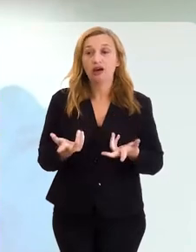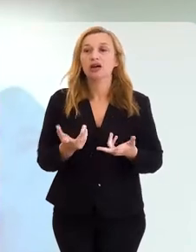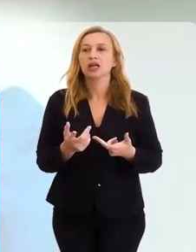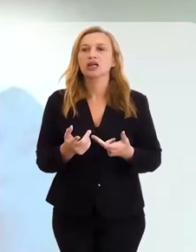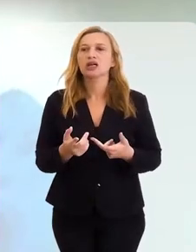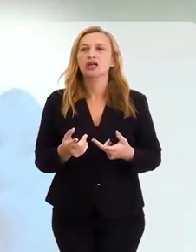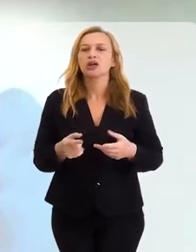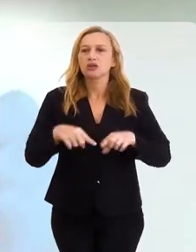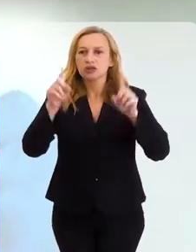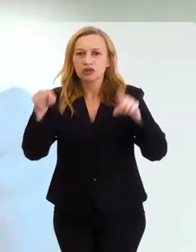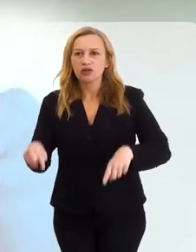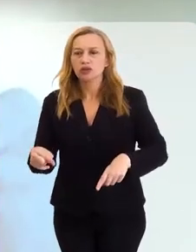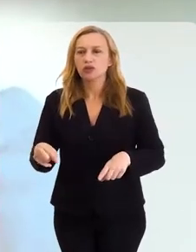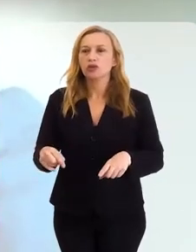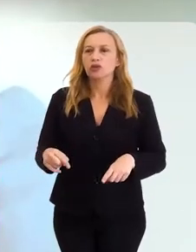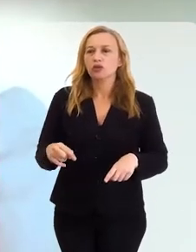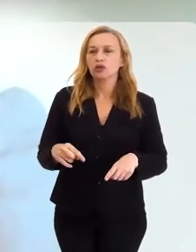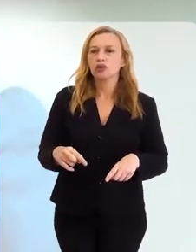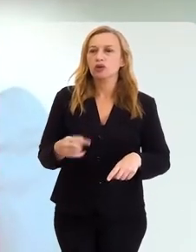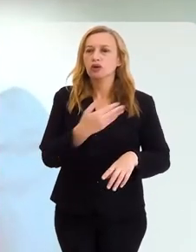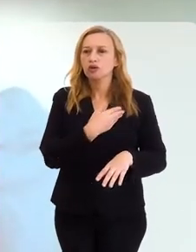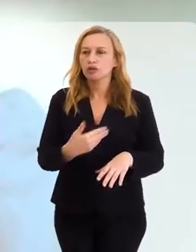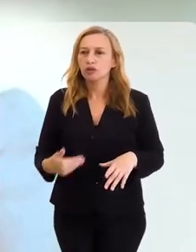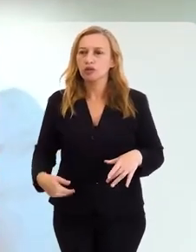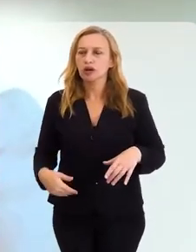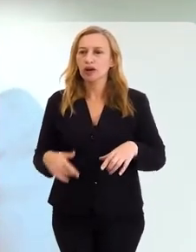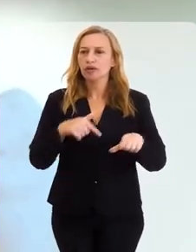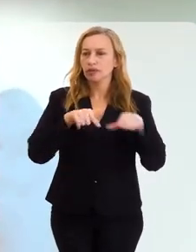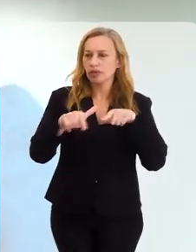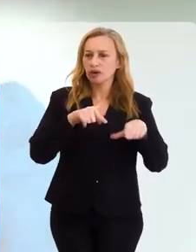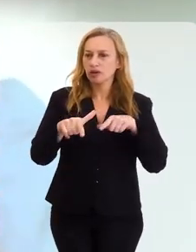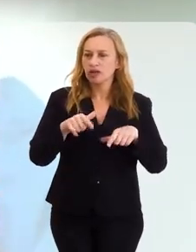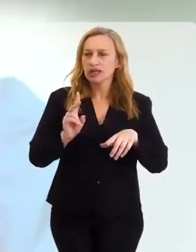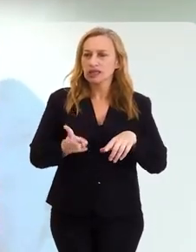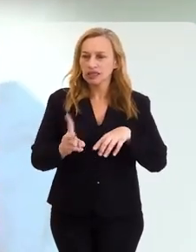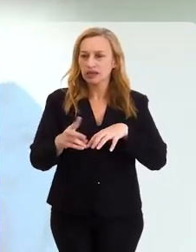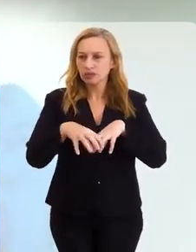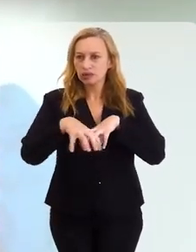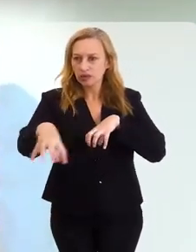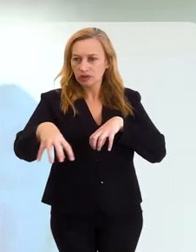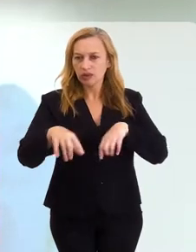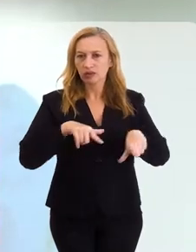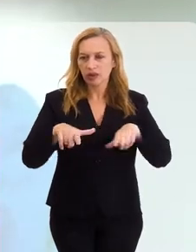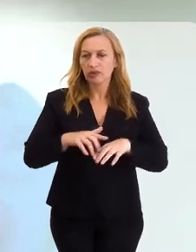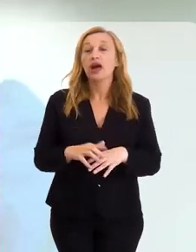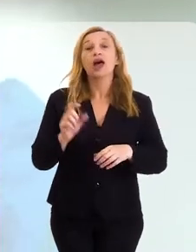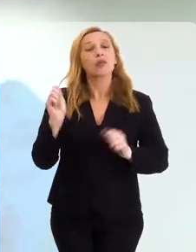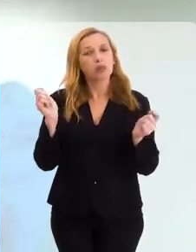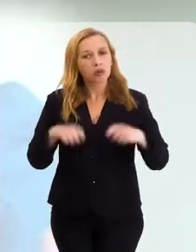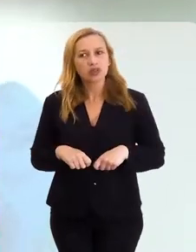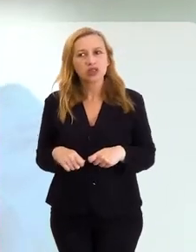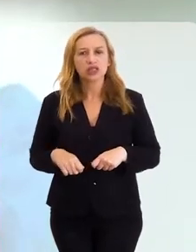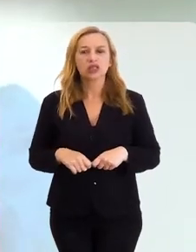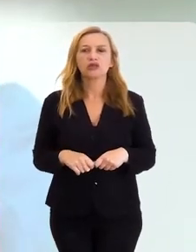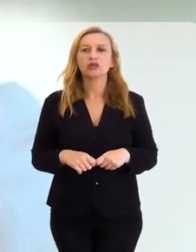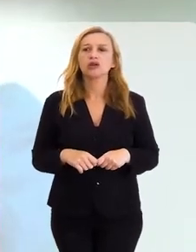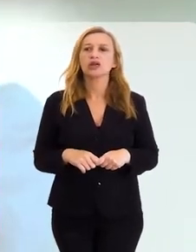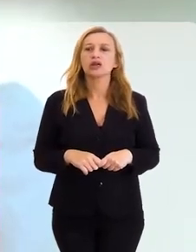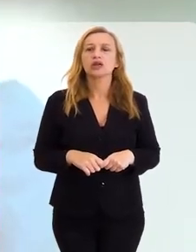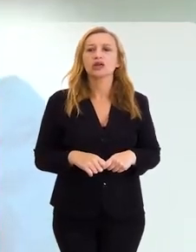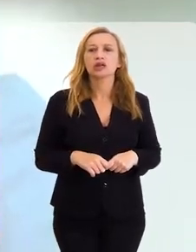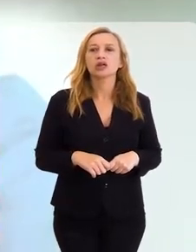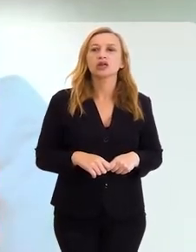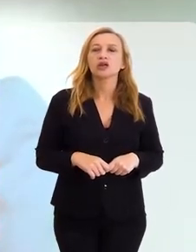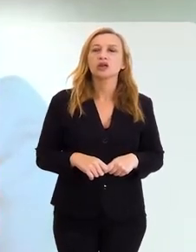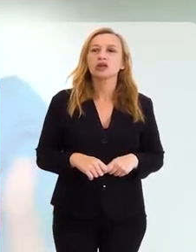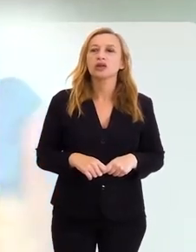perigoso colocar um servidor ou um trabalhador o tempo inteiro, a vida inteira, no trabalho remoto. É possível que com